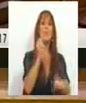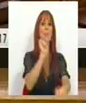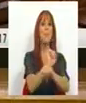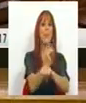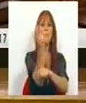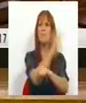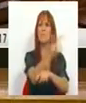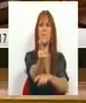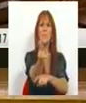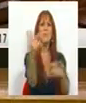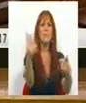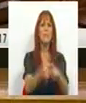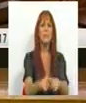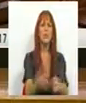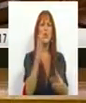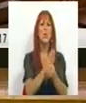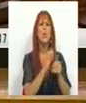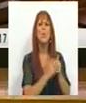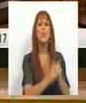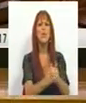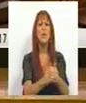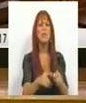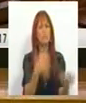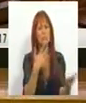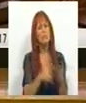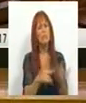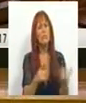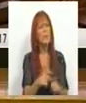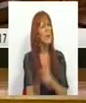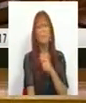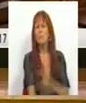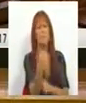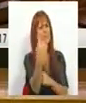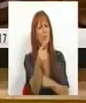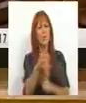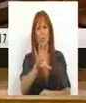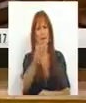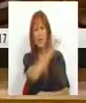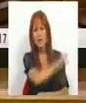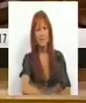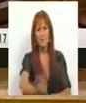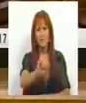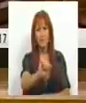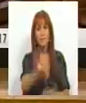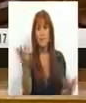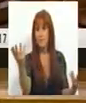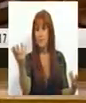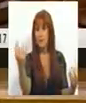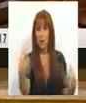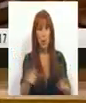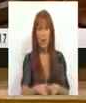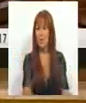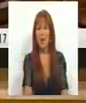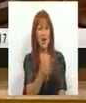cativações permanentes num processo, é verdade, inédito no país. Tenho